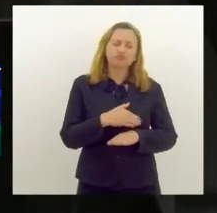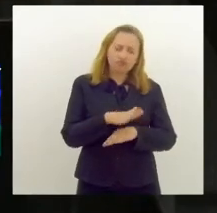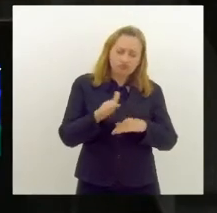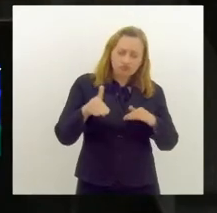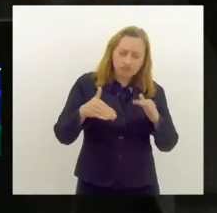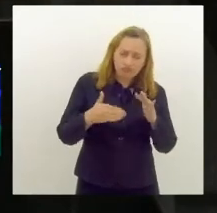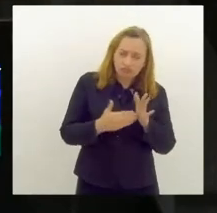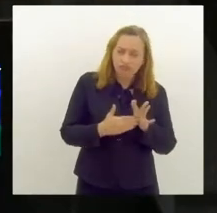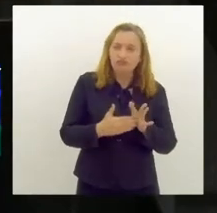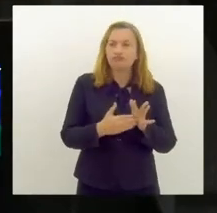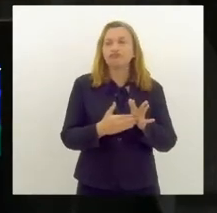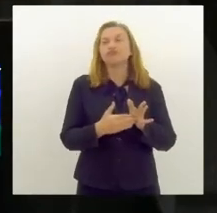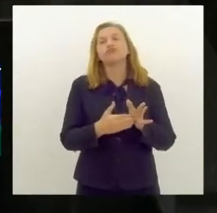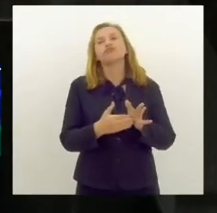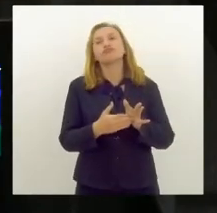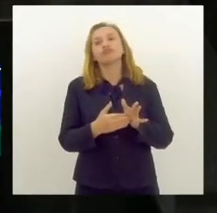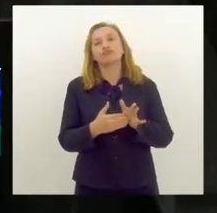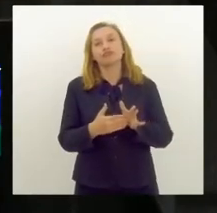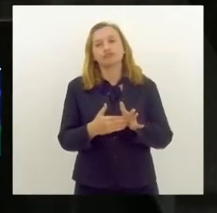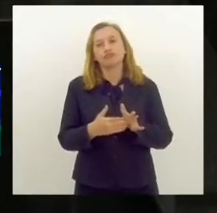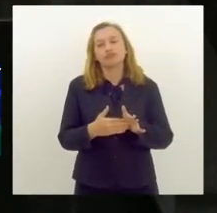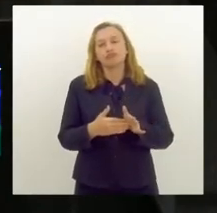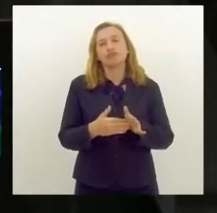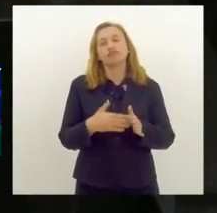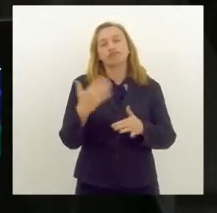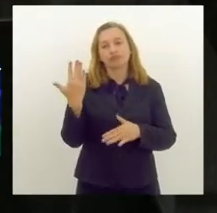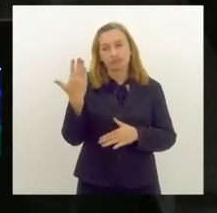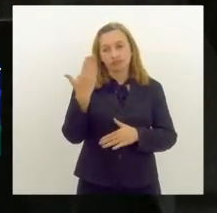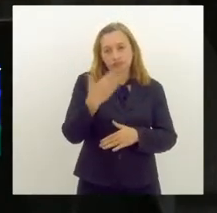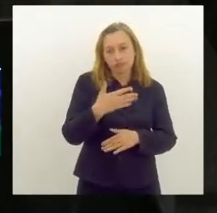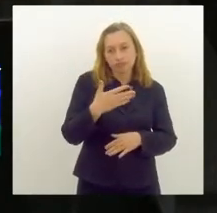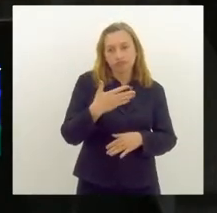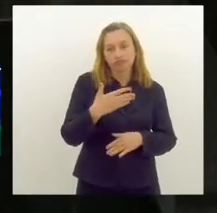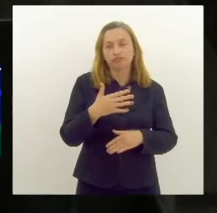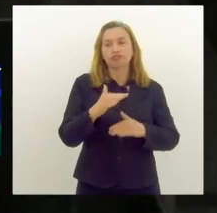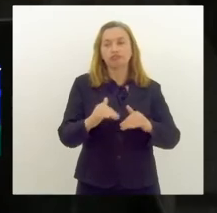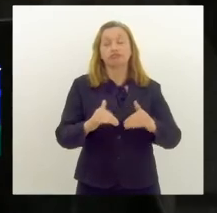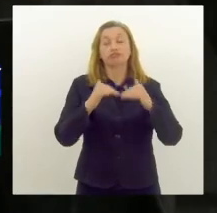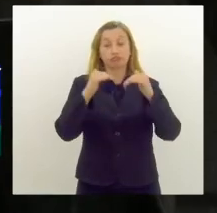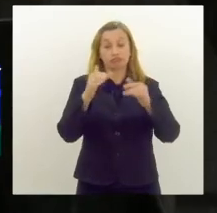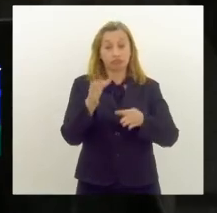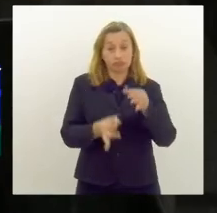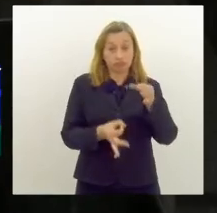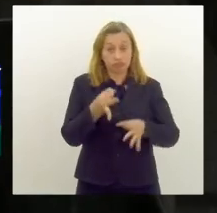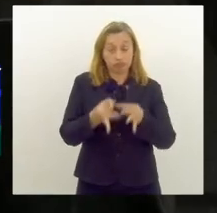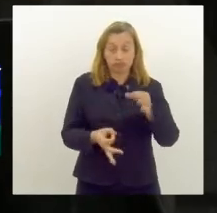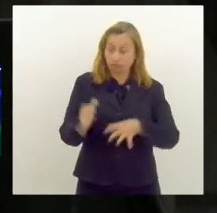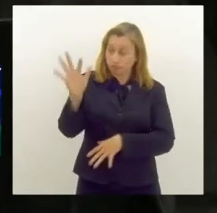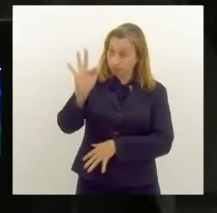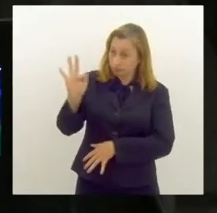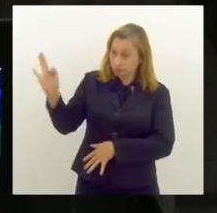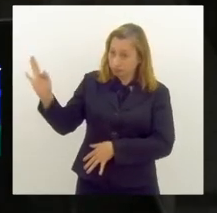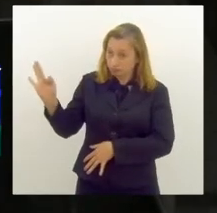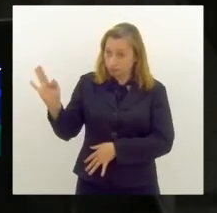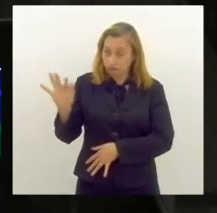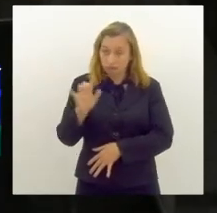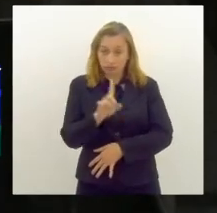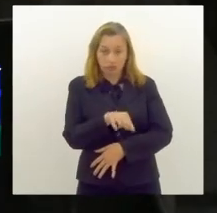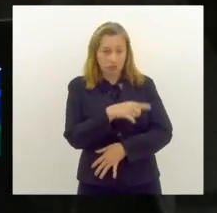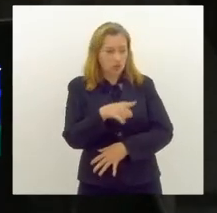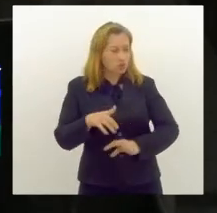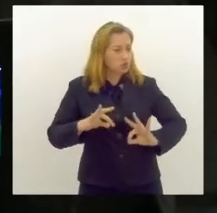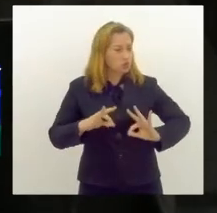os recursos aos mais diversos tribunais, até ao Supremo Tribunal Federal, rejeitado todos